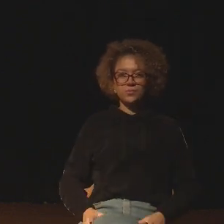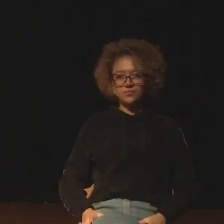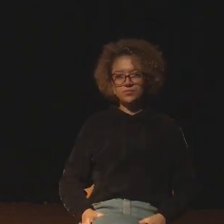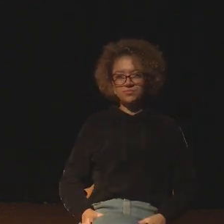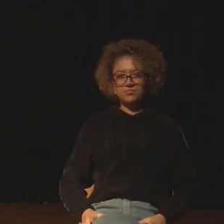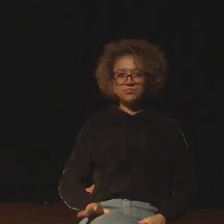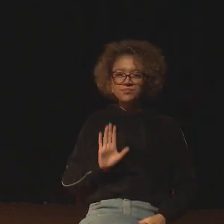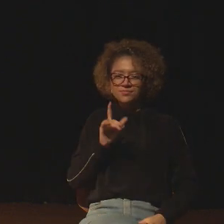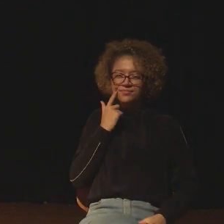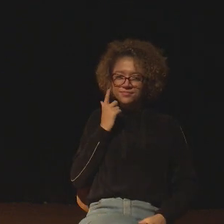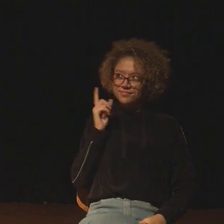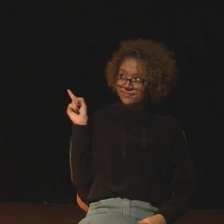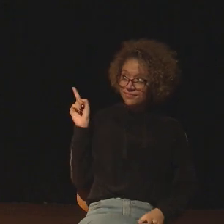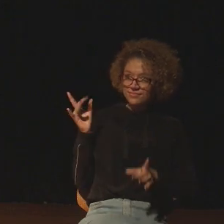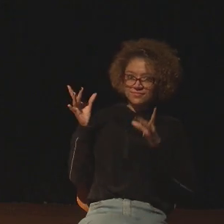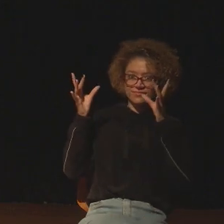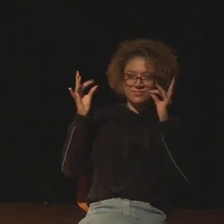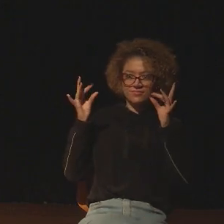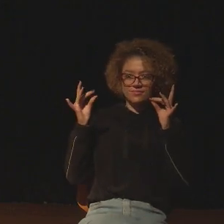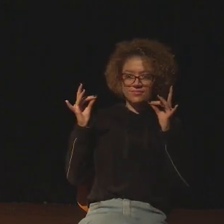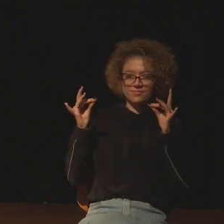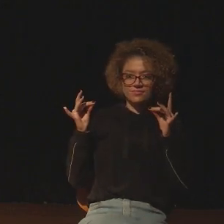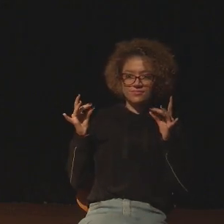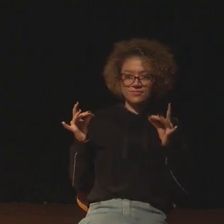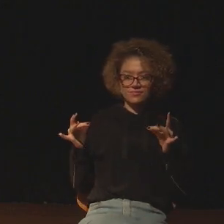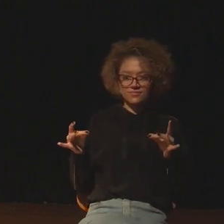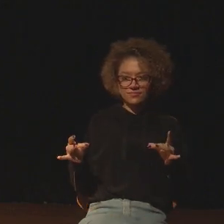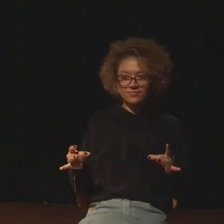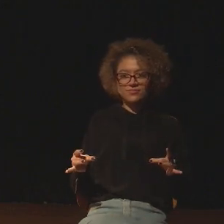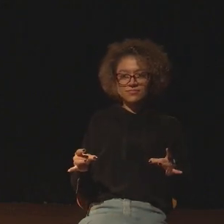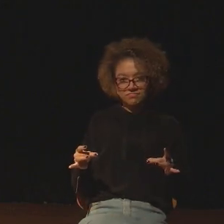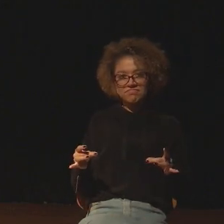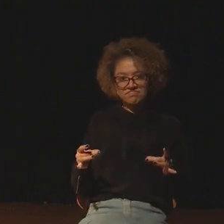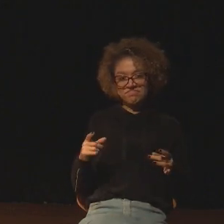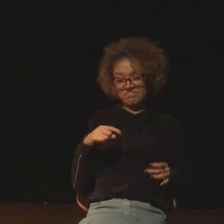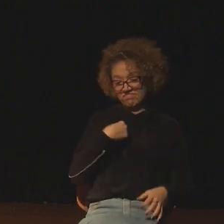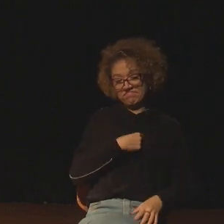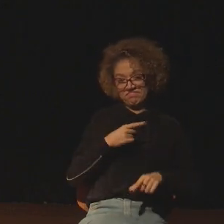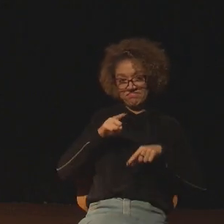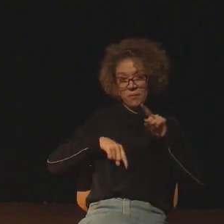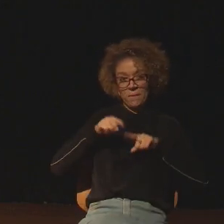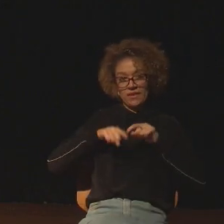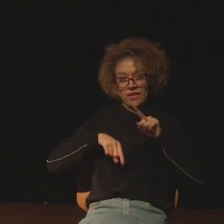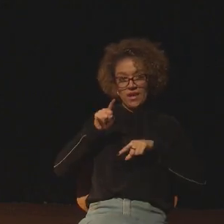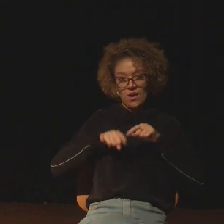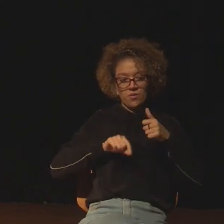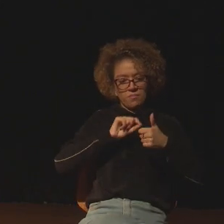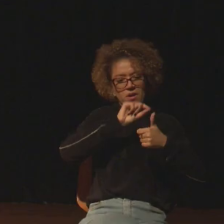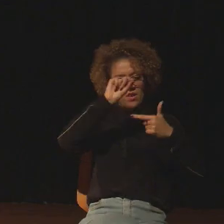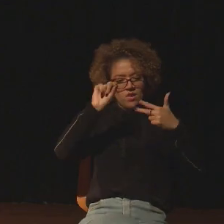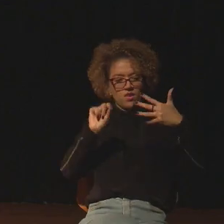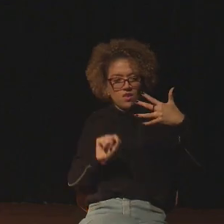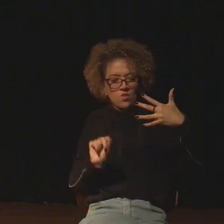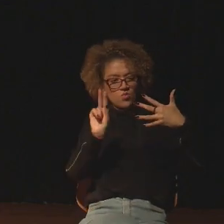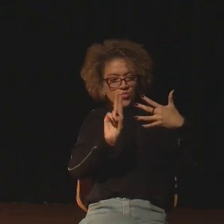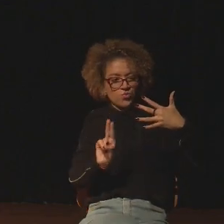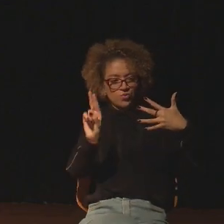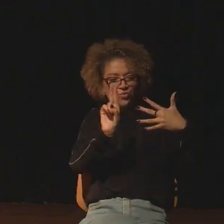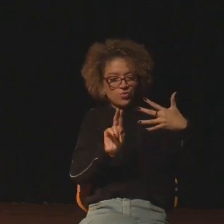Alguns detalhes, assim, a gente usou os materiais que são os materiais que